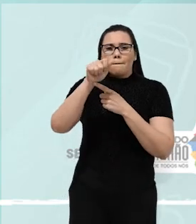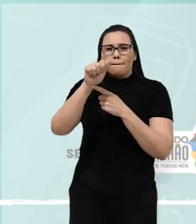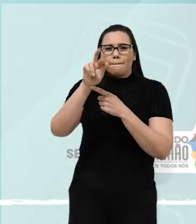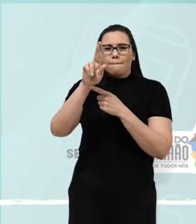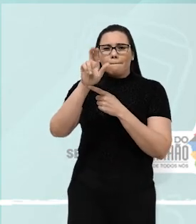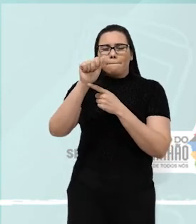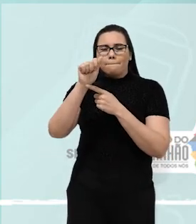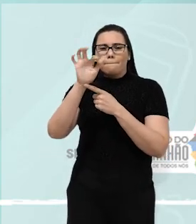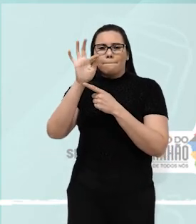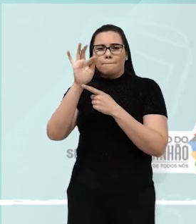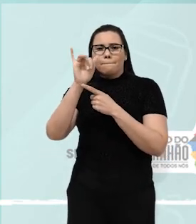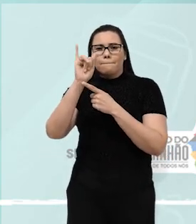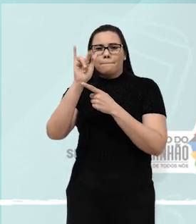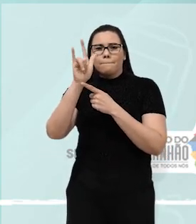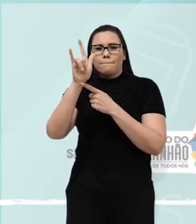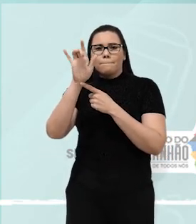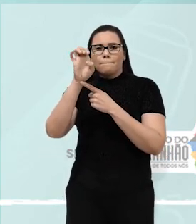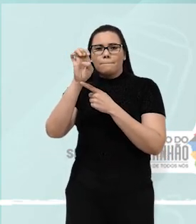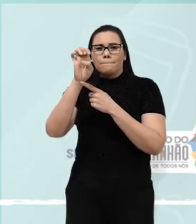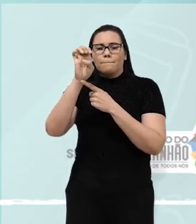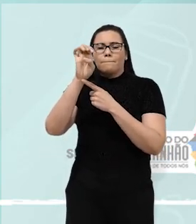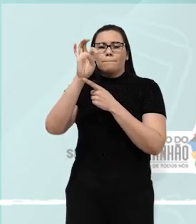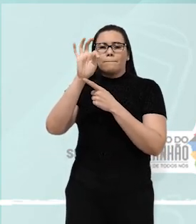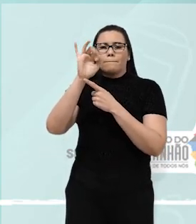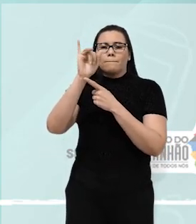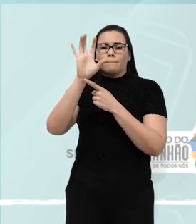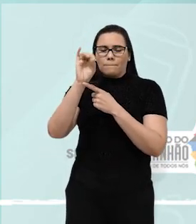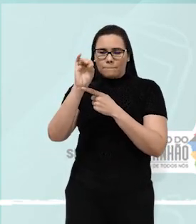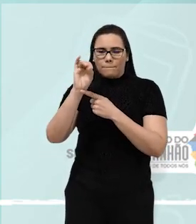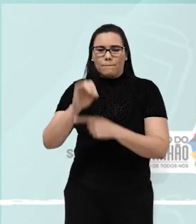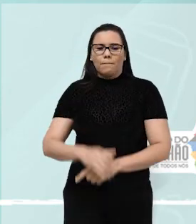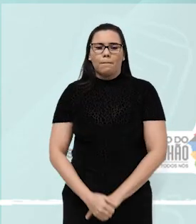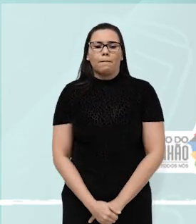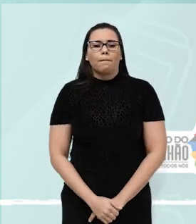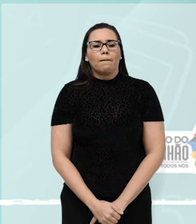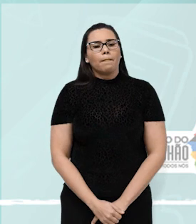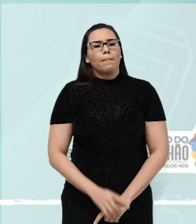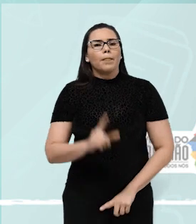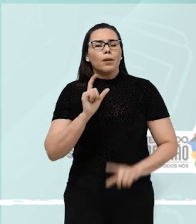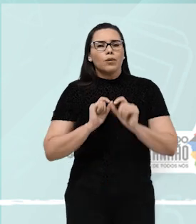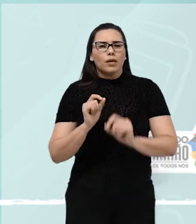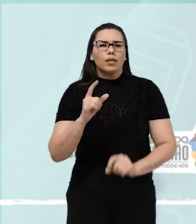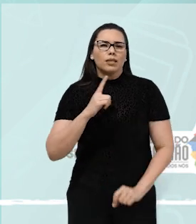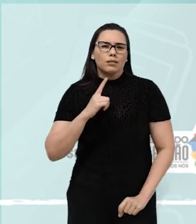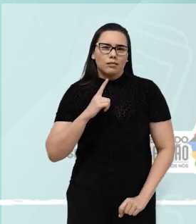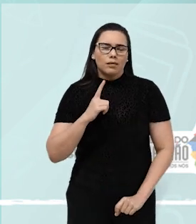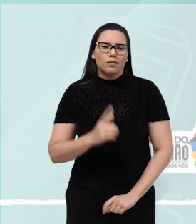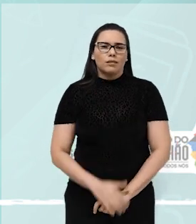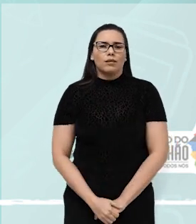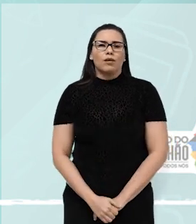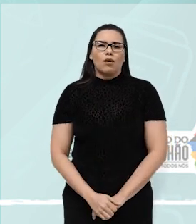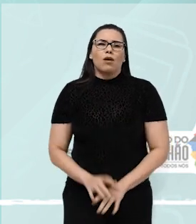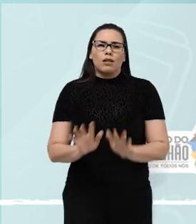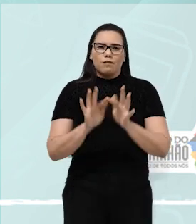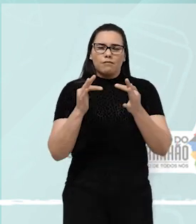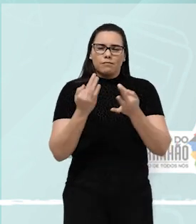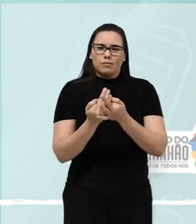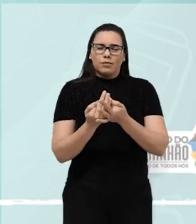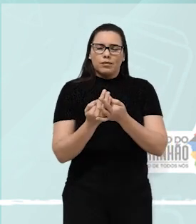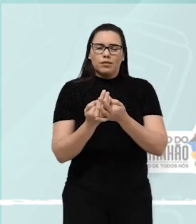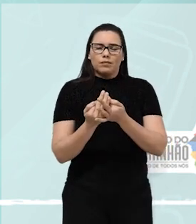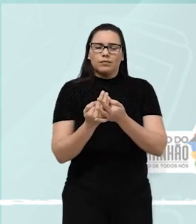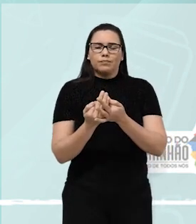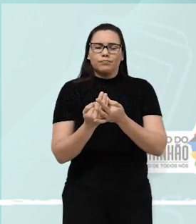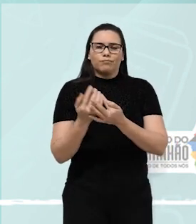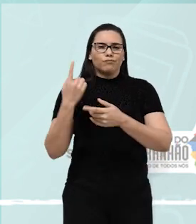grupo formado por uma espécie ancestral comum mais recente, mas que não inclui todos